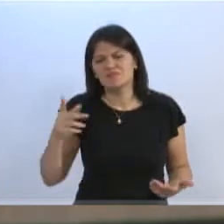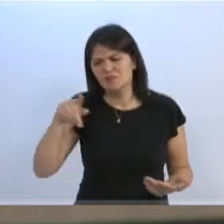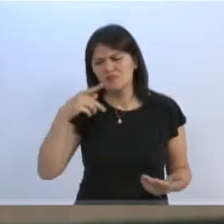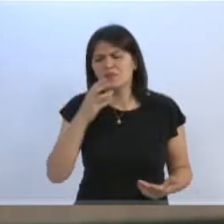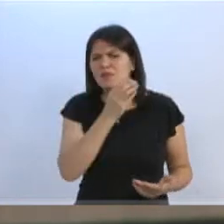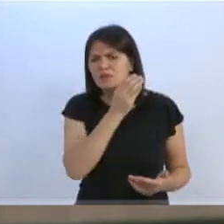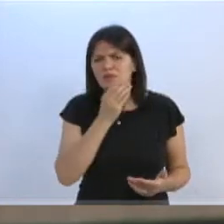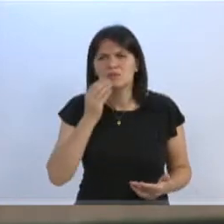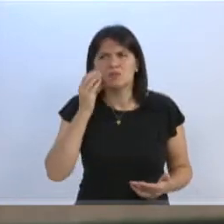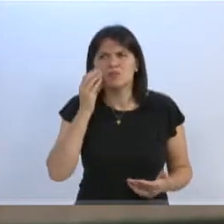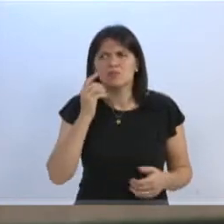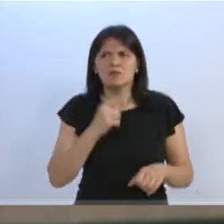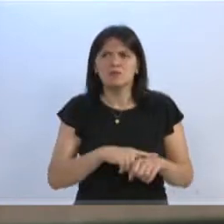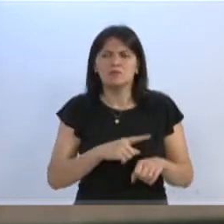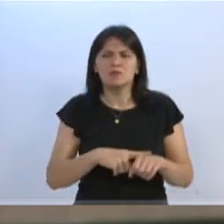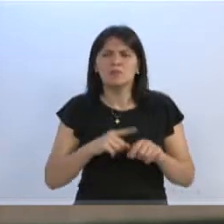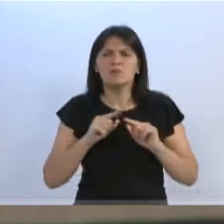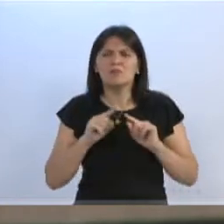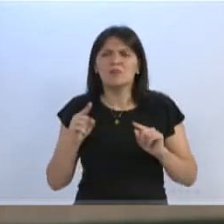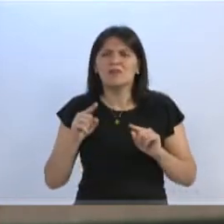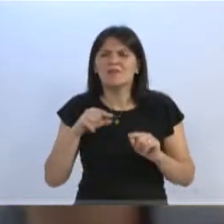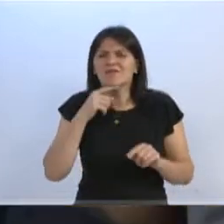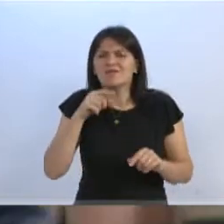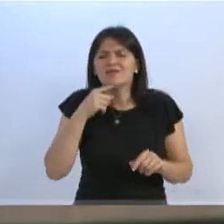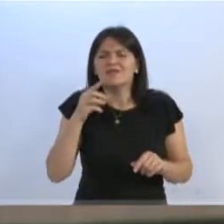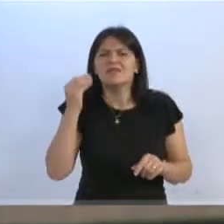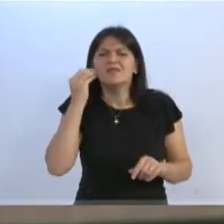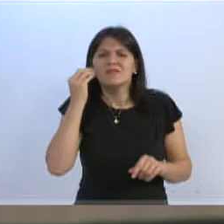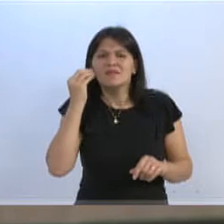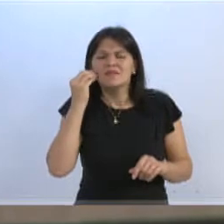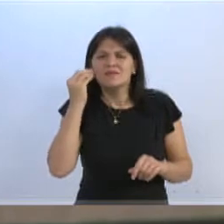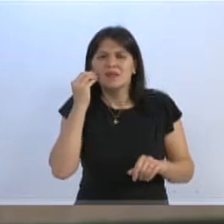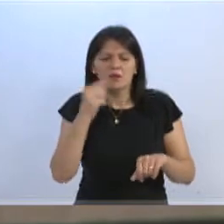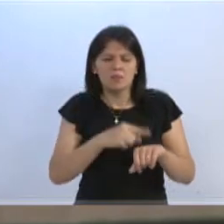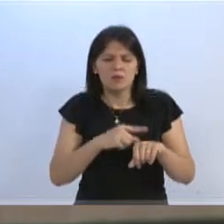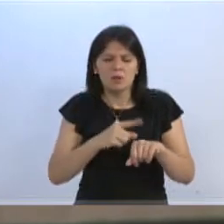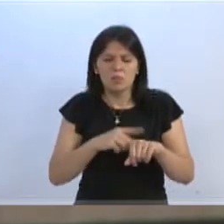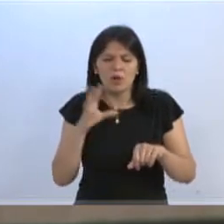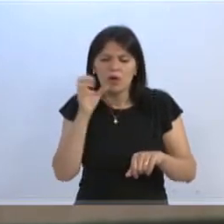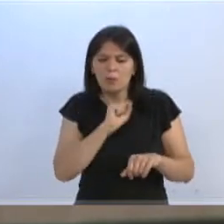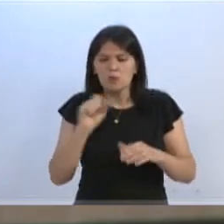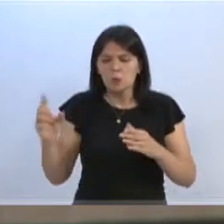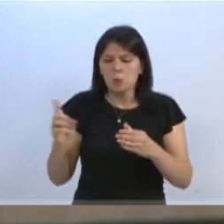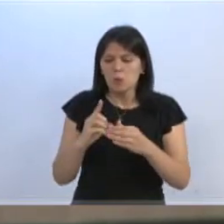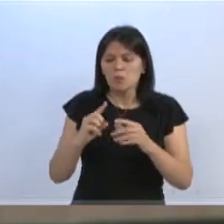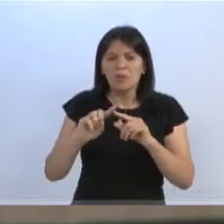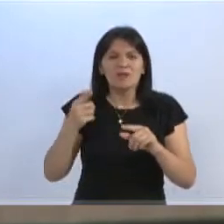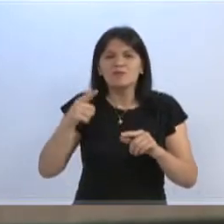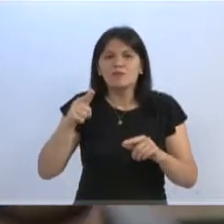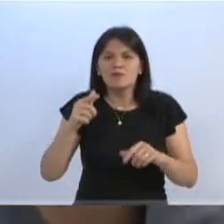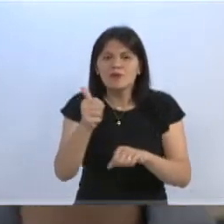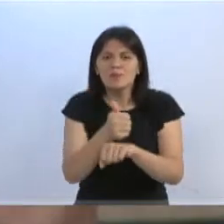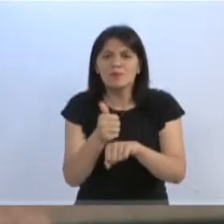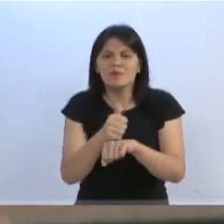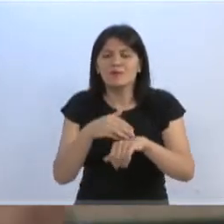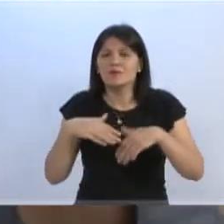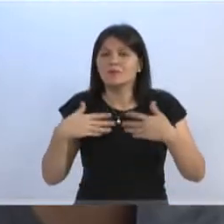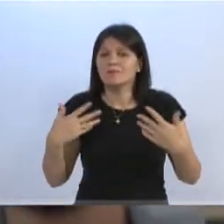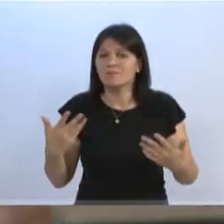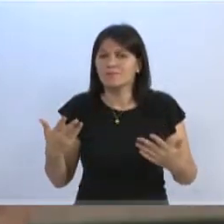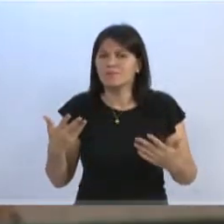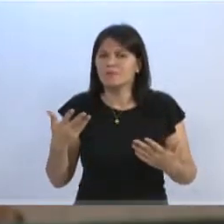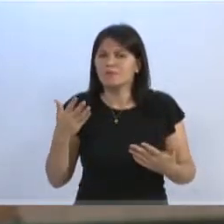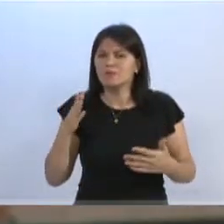fazer a questão do tempo, mas de nada adianta nós tentarmos limitarmos o tempo se nós não tivermos a quantidade de pessoas. Então, quem sabe a gente possa